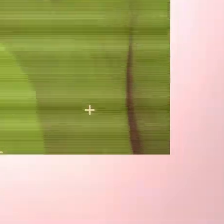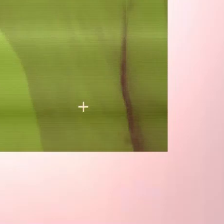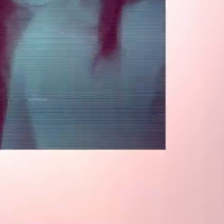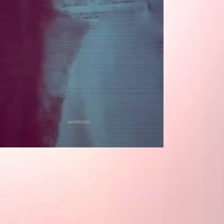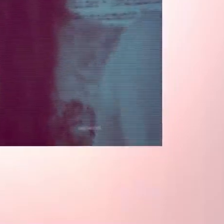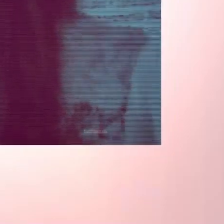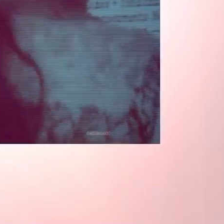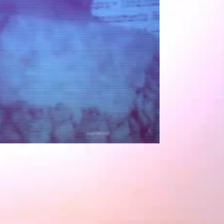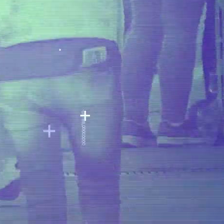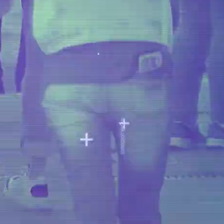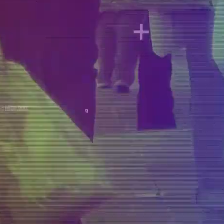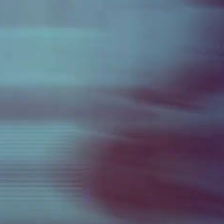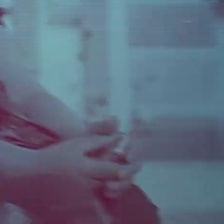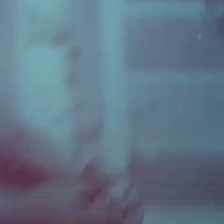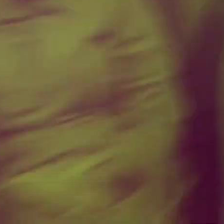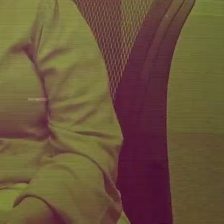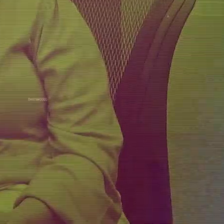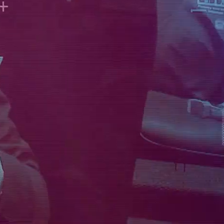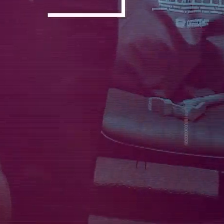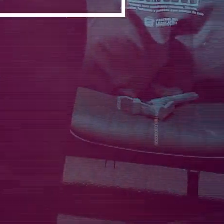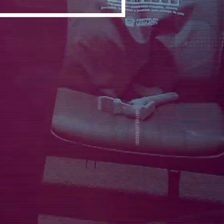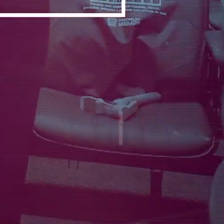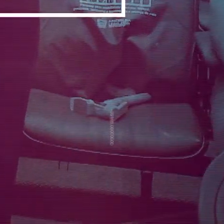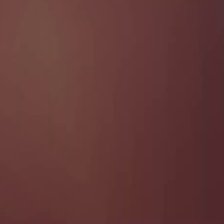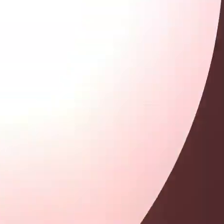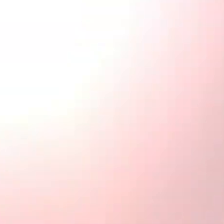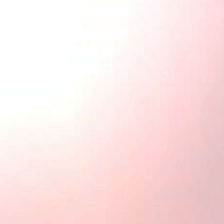Pra aquecer seu coração?